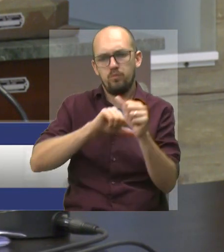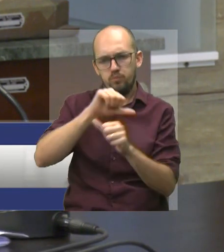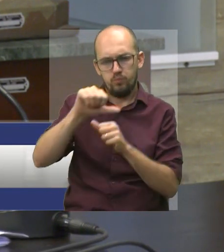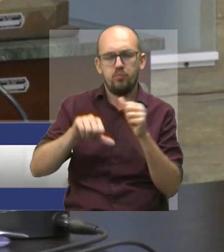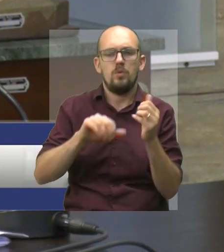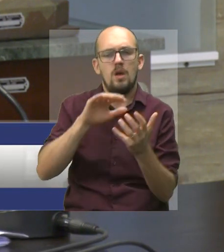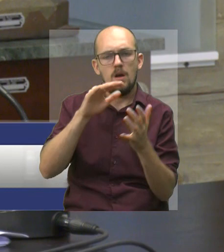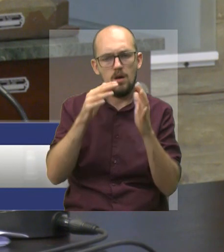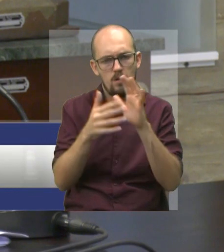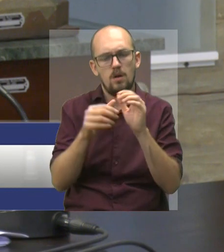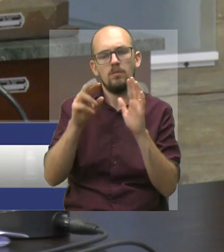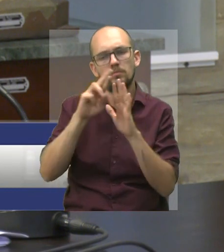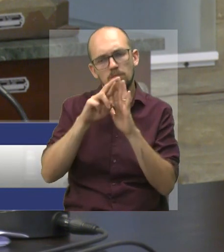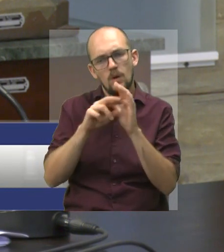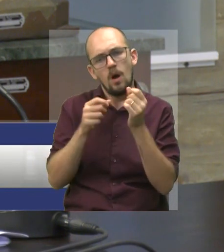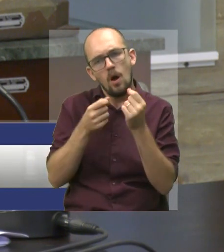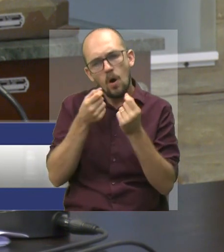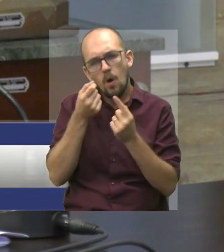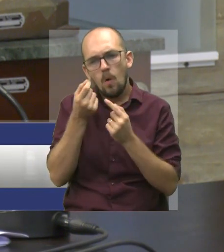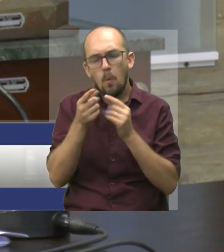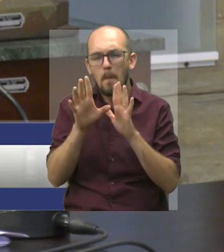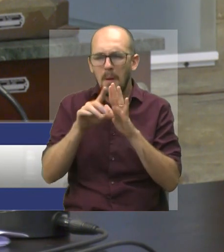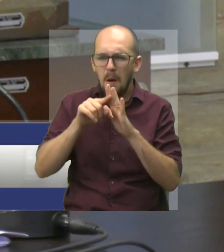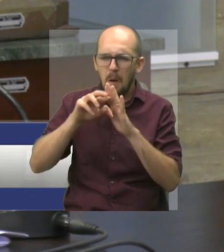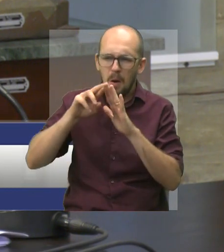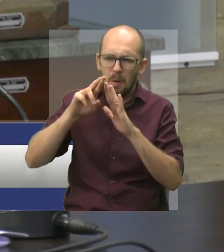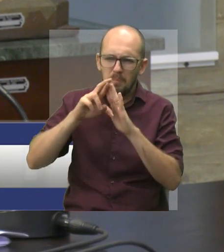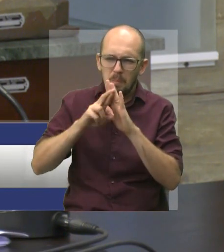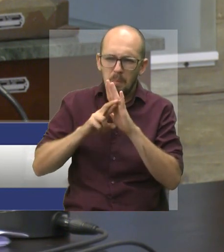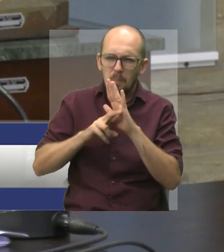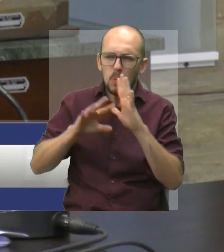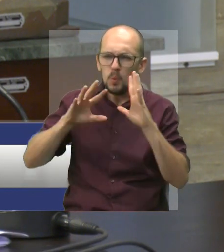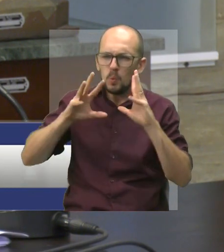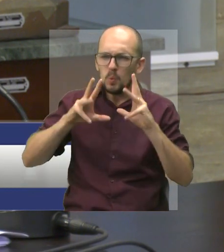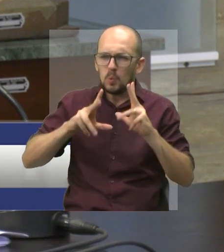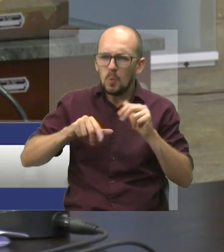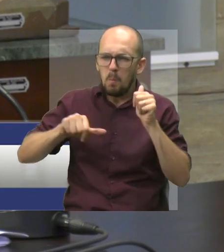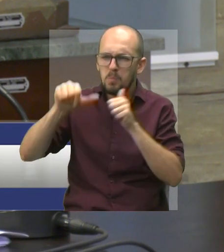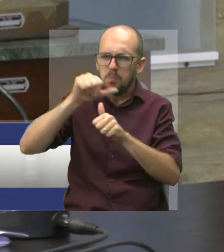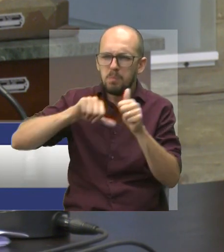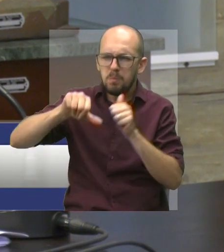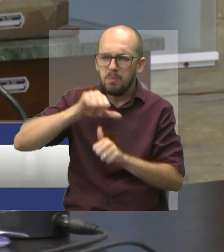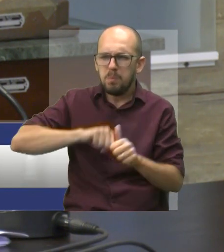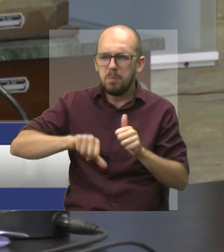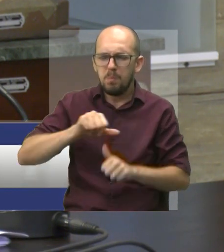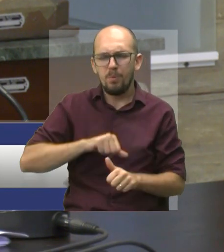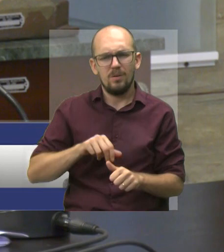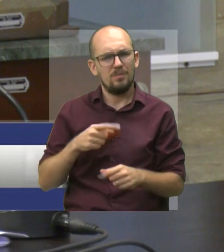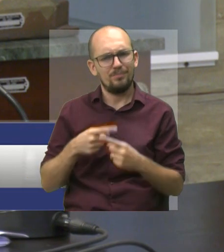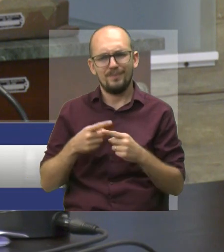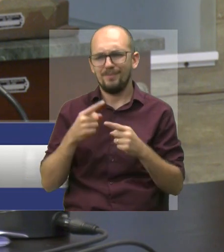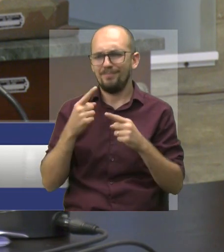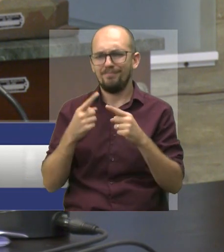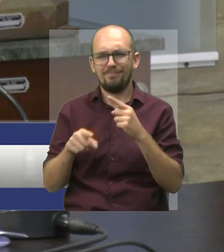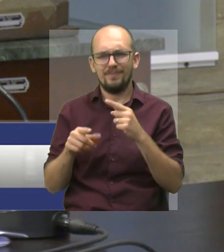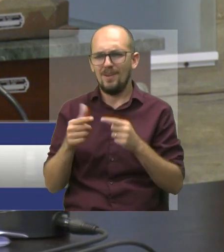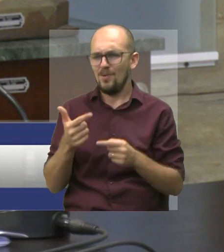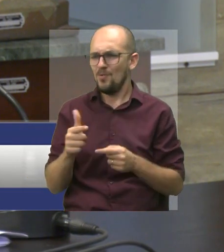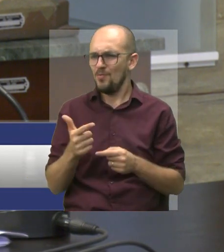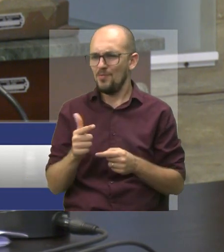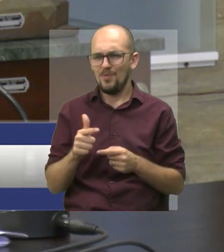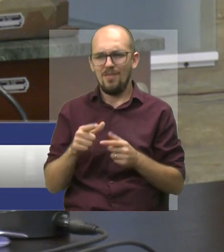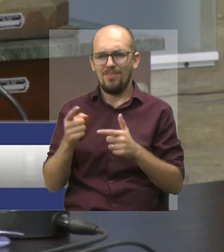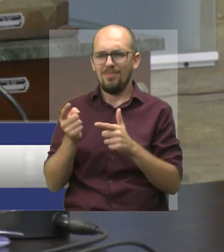necessidade dessa mudança profunda, porque não se justifica através de déficit público da Previdência. A